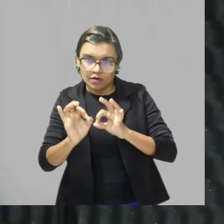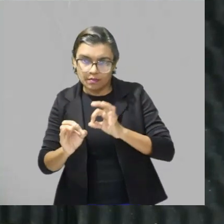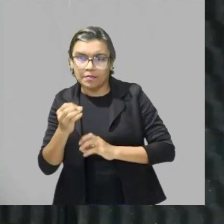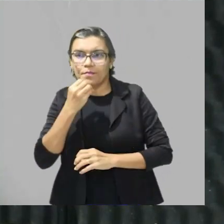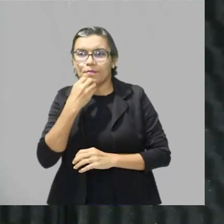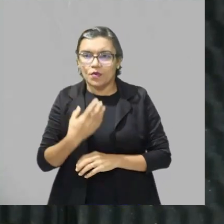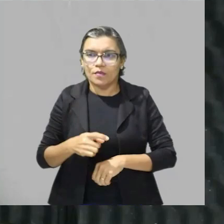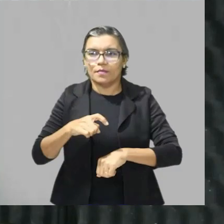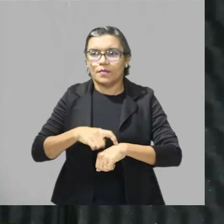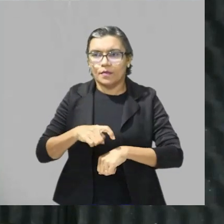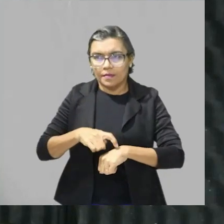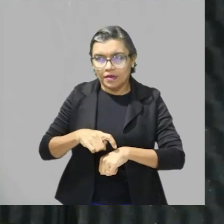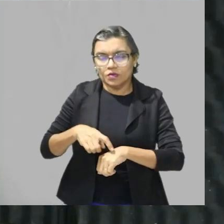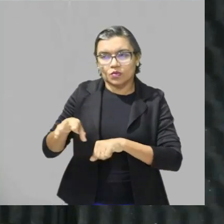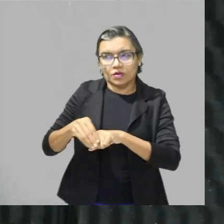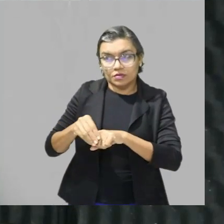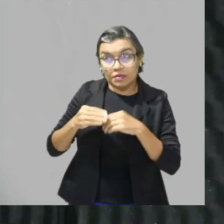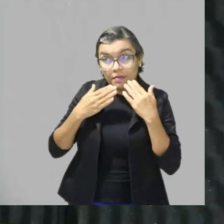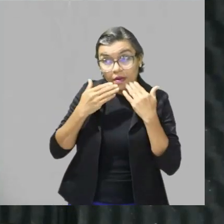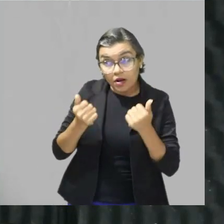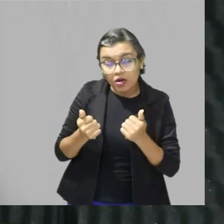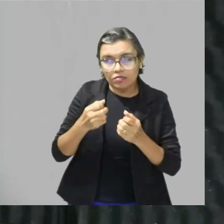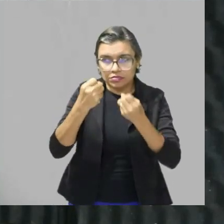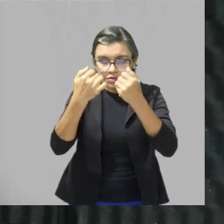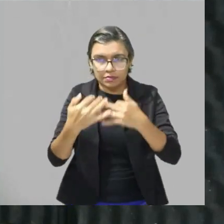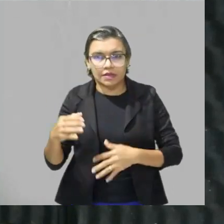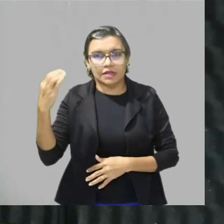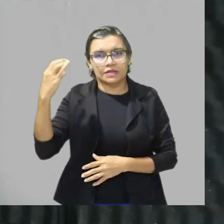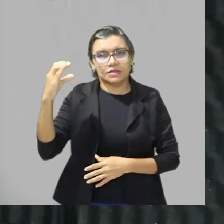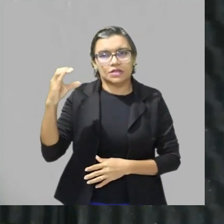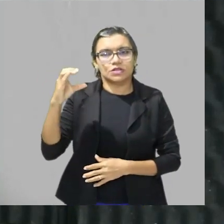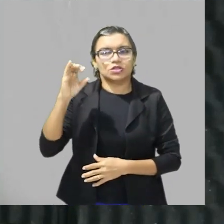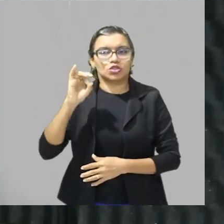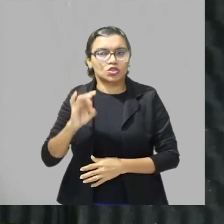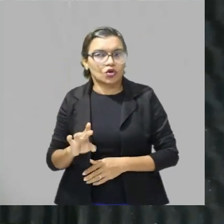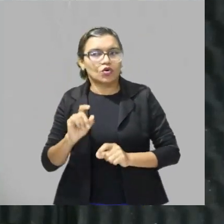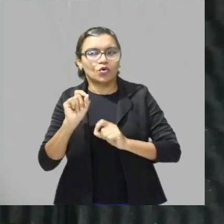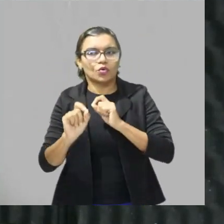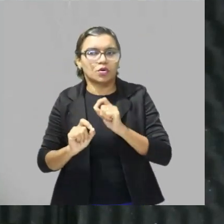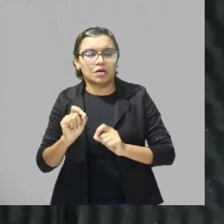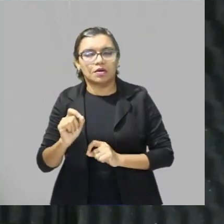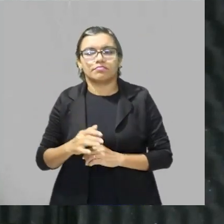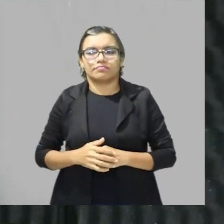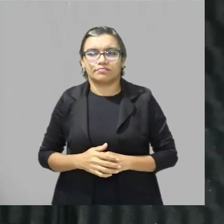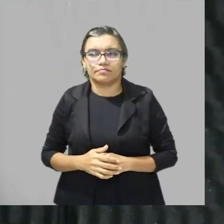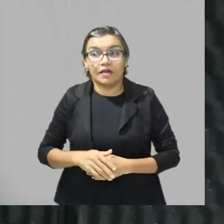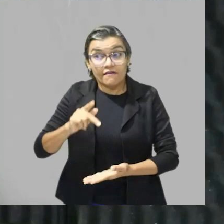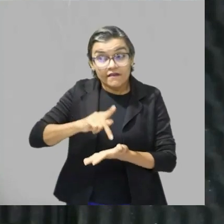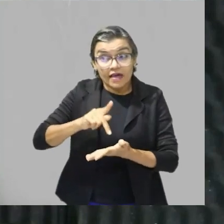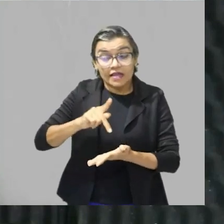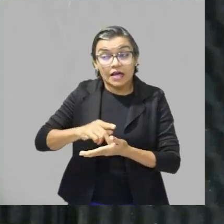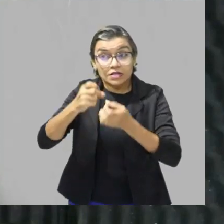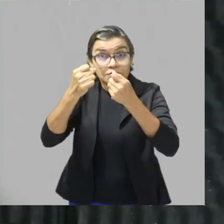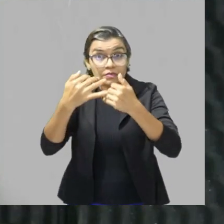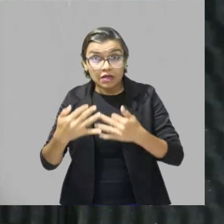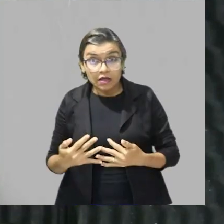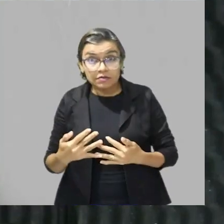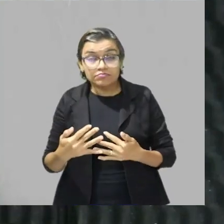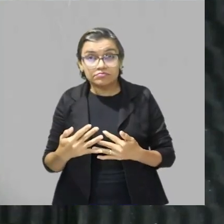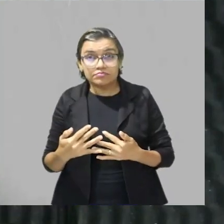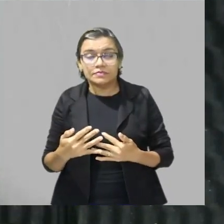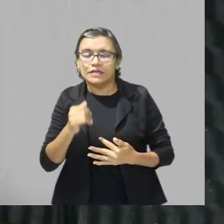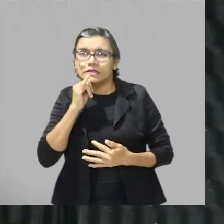momento até parecer o conhecimento melhor o que define a ciência não será então a ilusório e obtenção de verdades definitivas